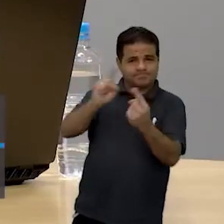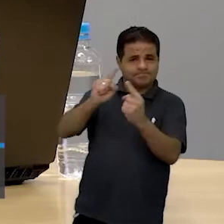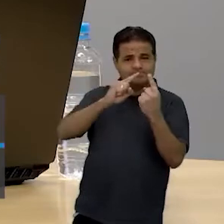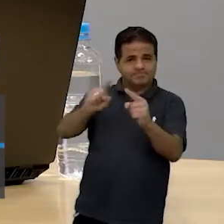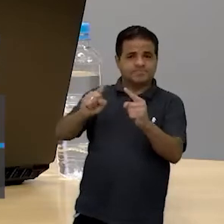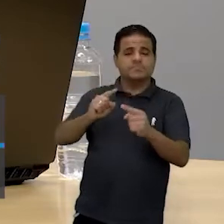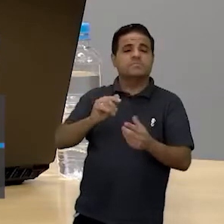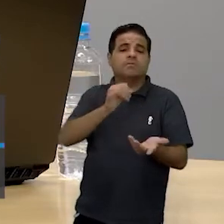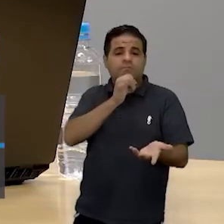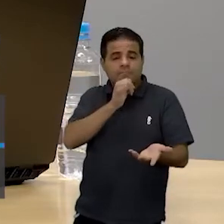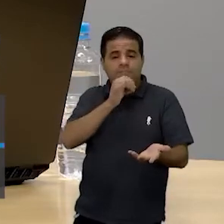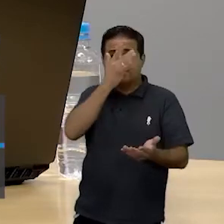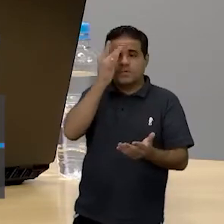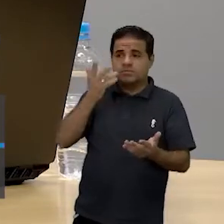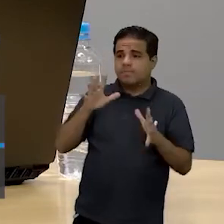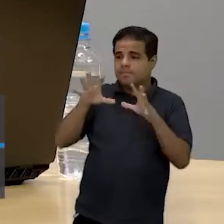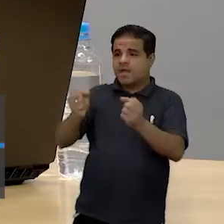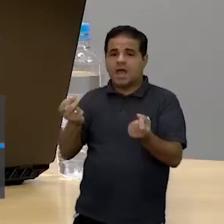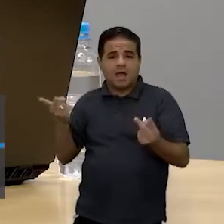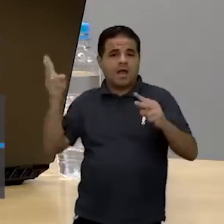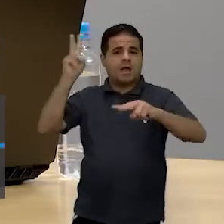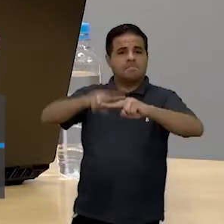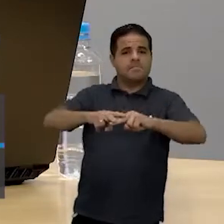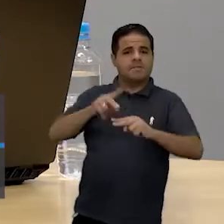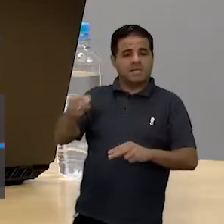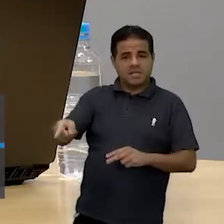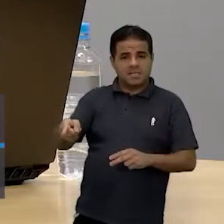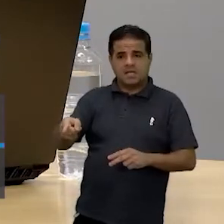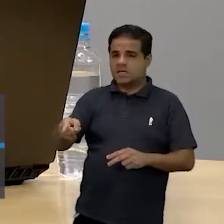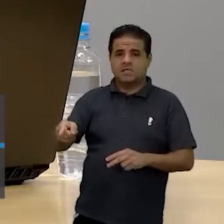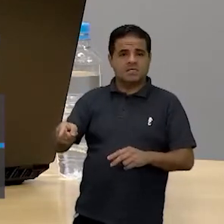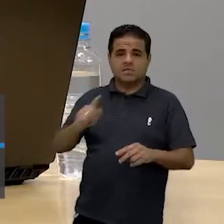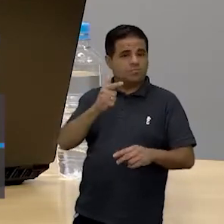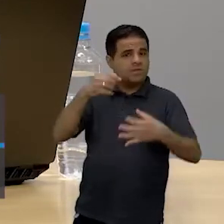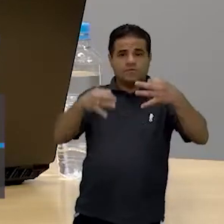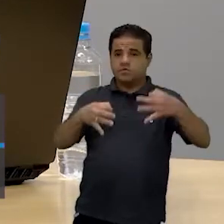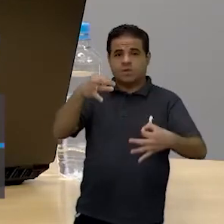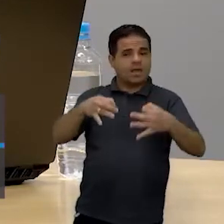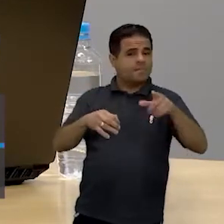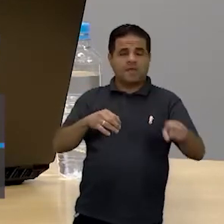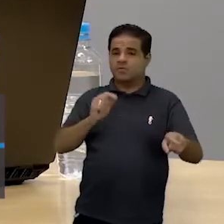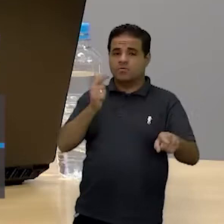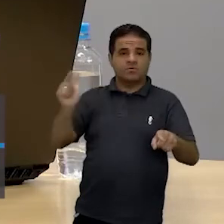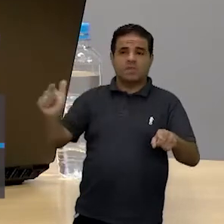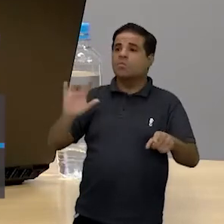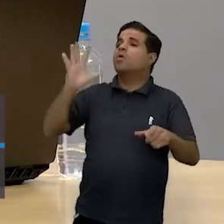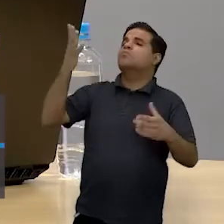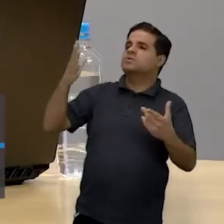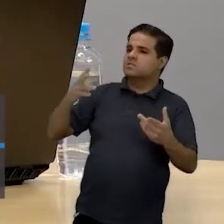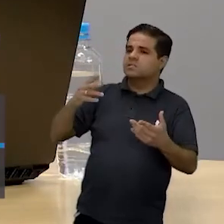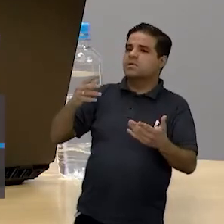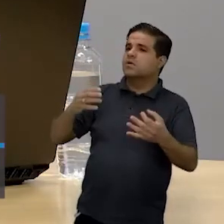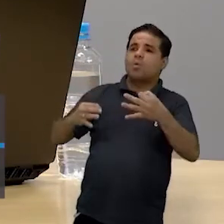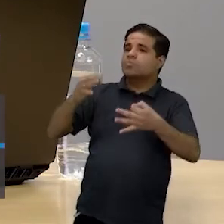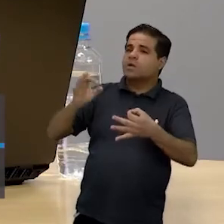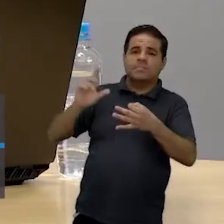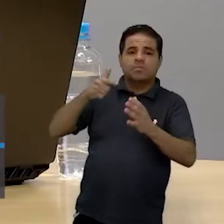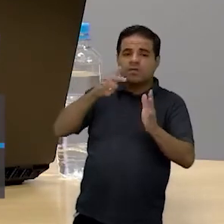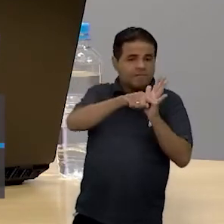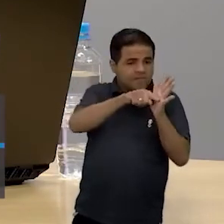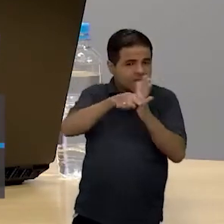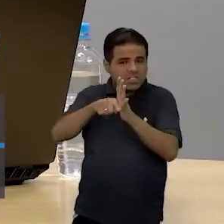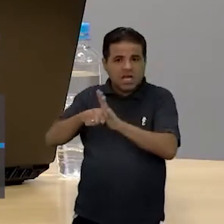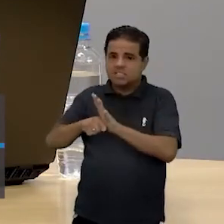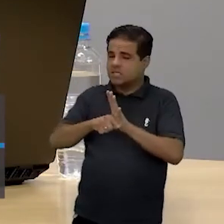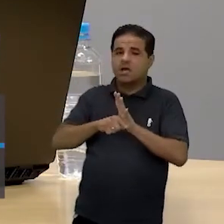por exemplo, a pessoa ser presa e condenada sem um julgamento, sem uma causa justa, né, sem